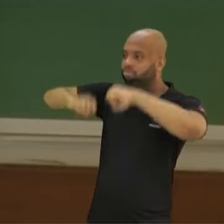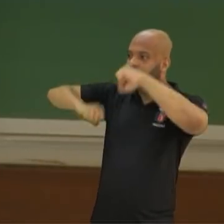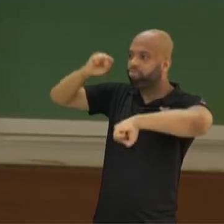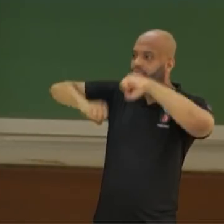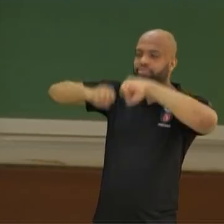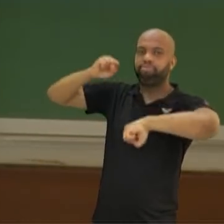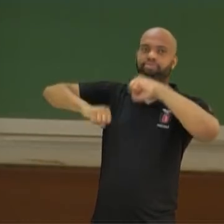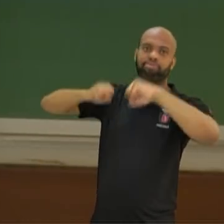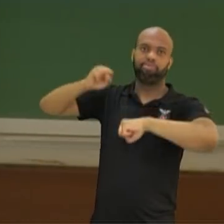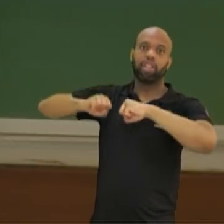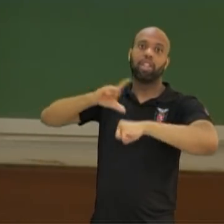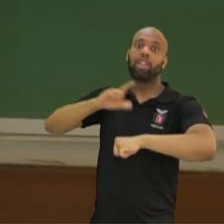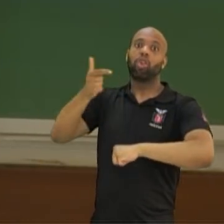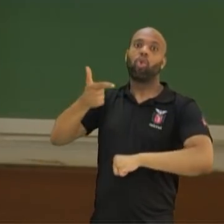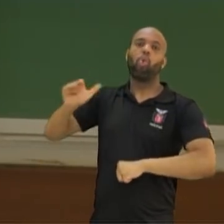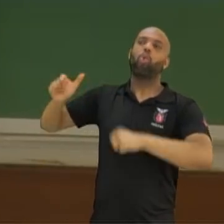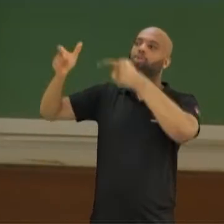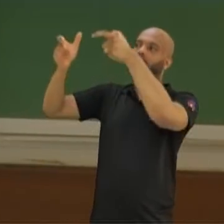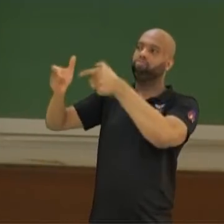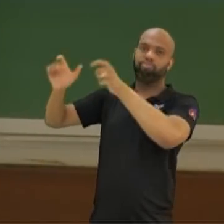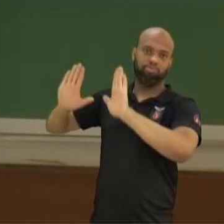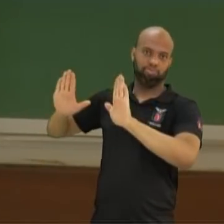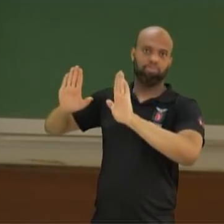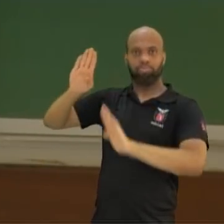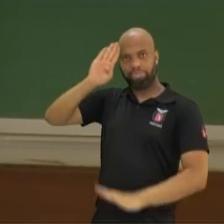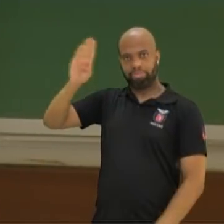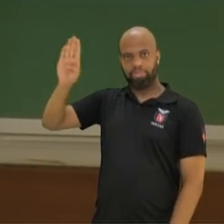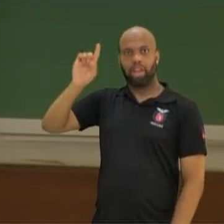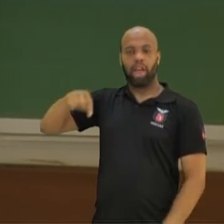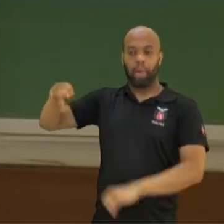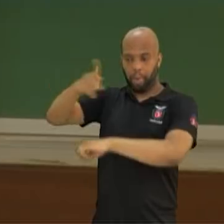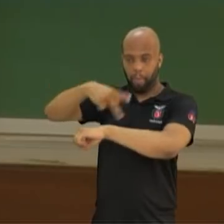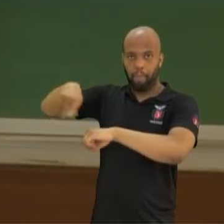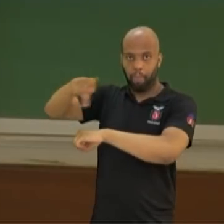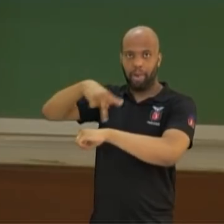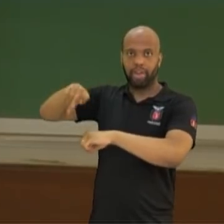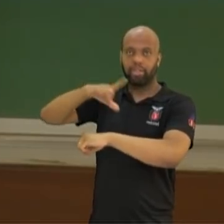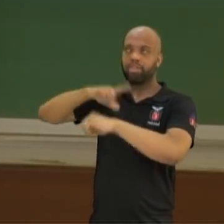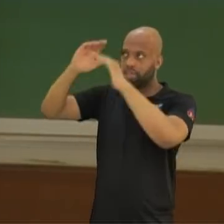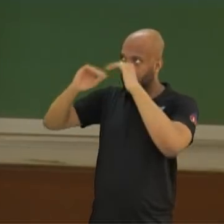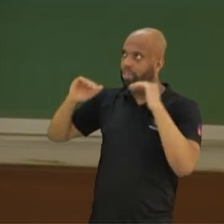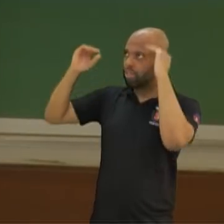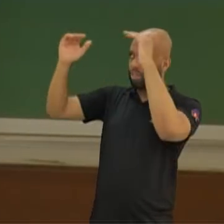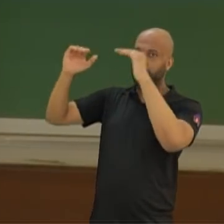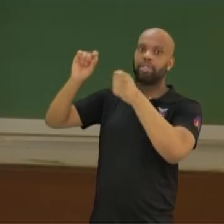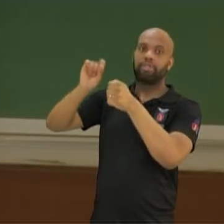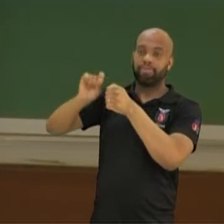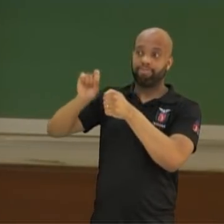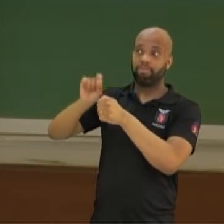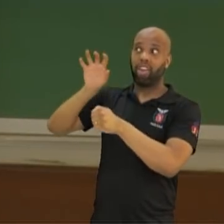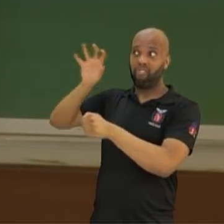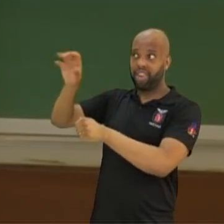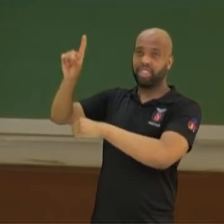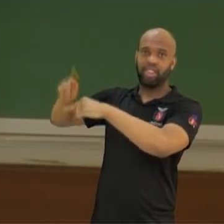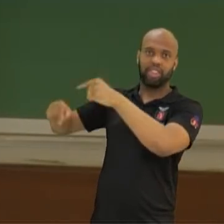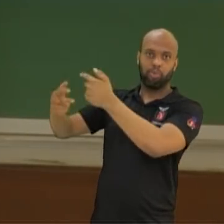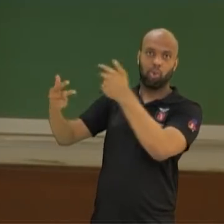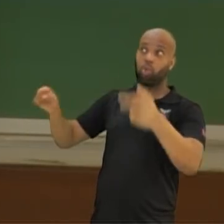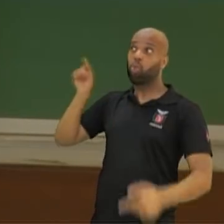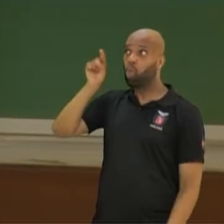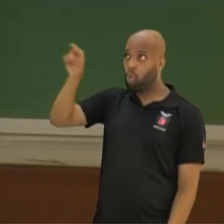a fábrica matriz em outra localidade, principalmente nos países matrizes, fabricava esse